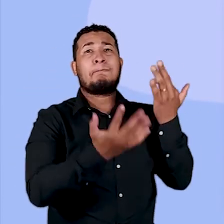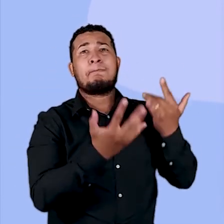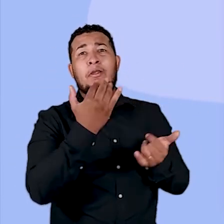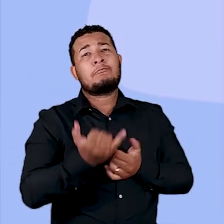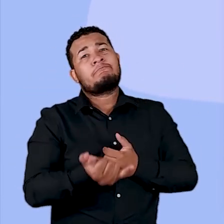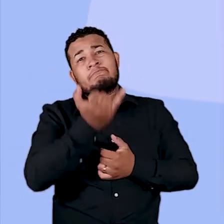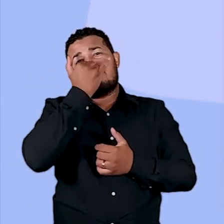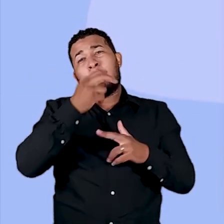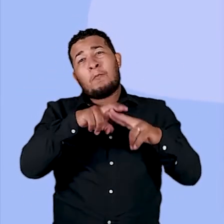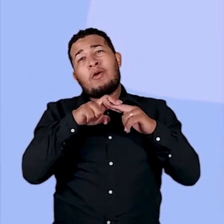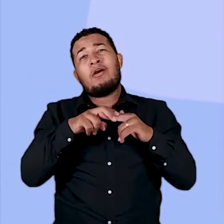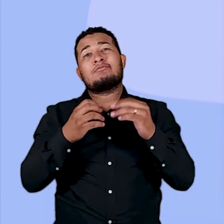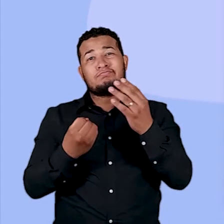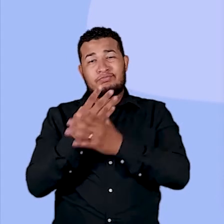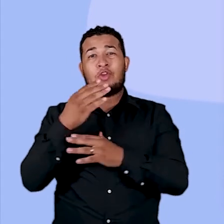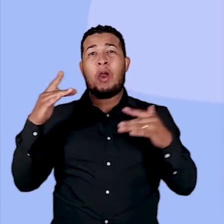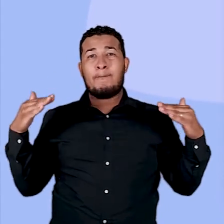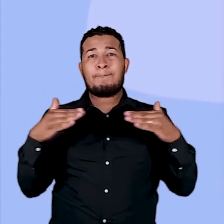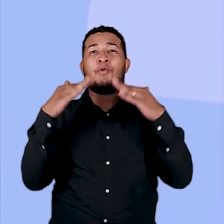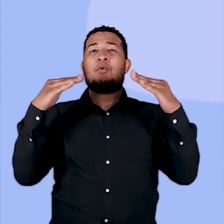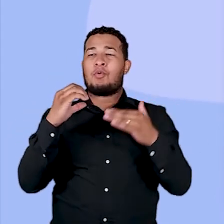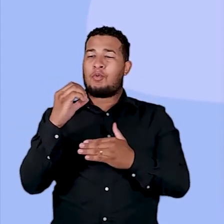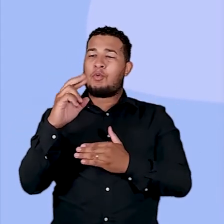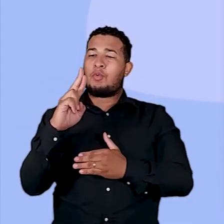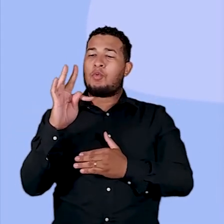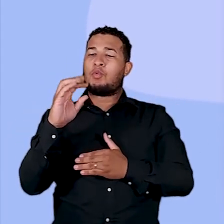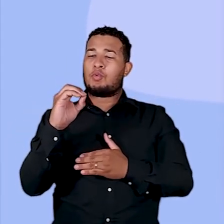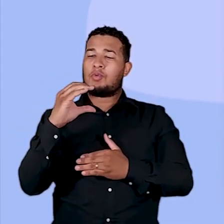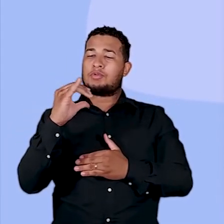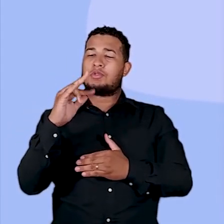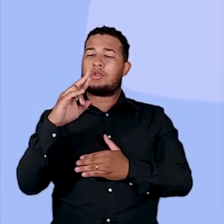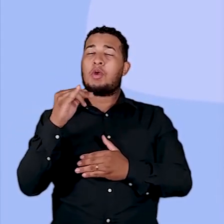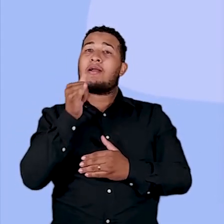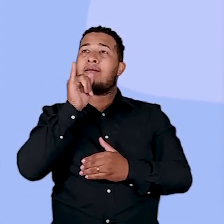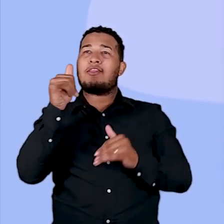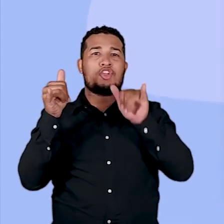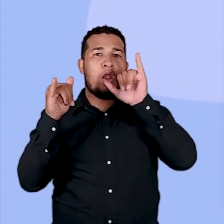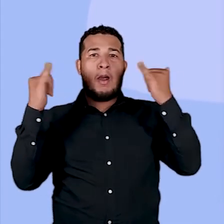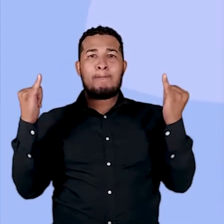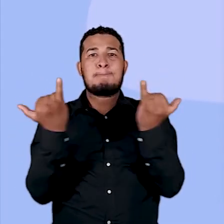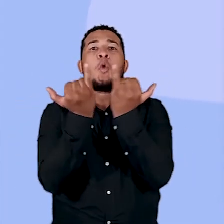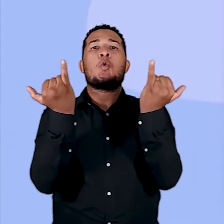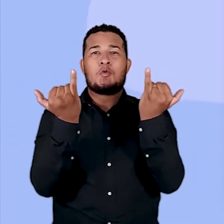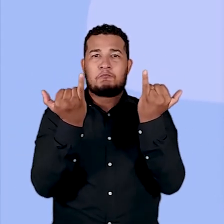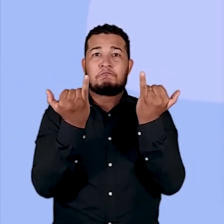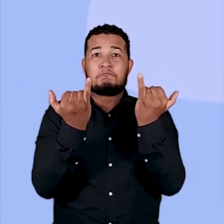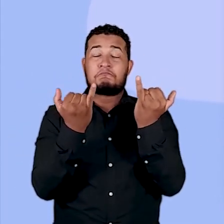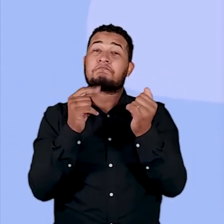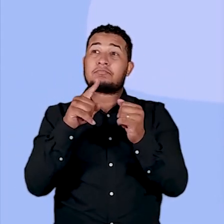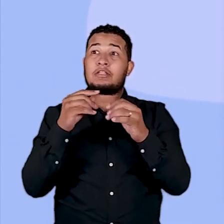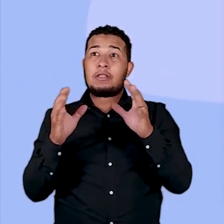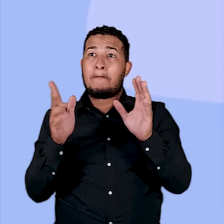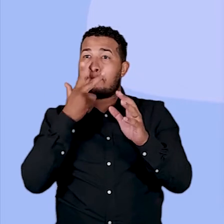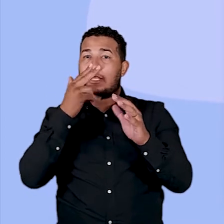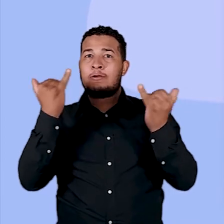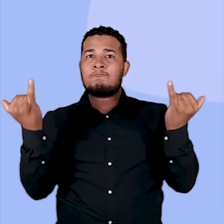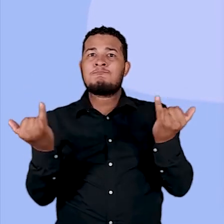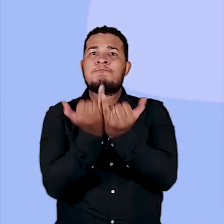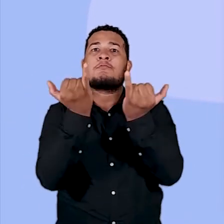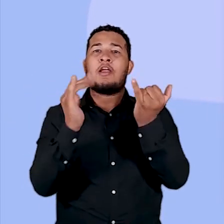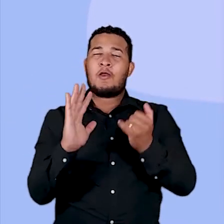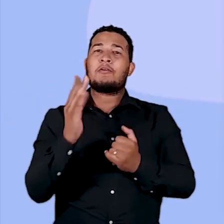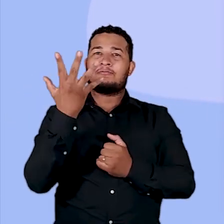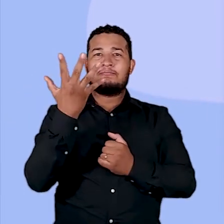esses incêndios, por exemplo, são provocados por curto-circuito. E aí, quando fecha esse curto,